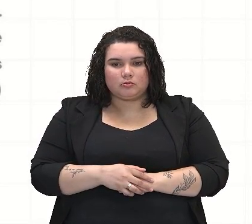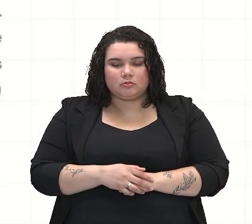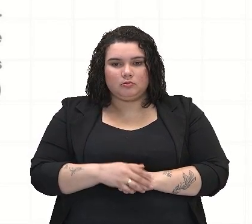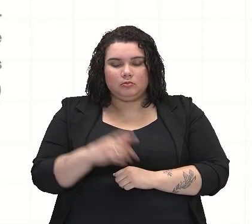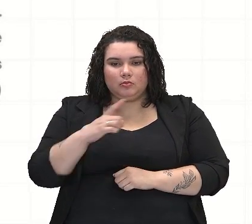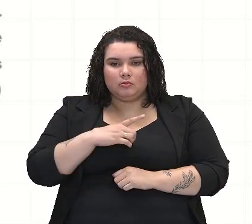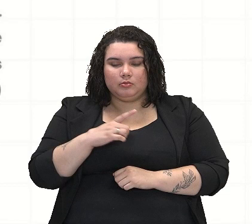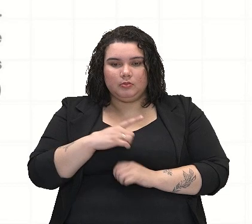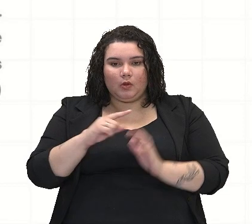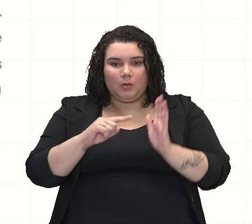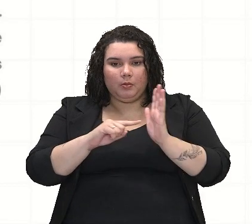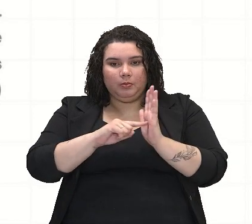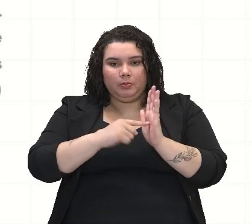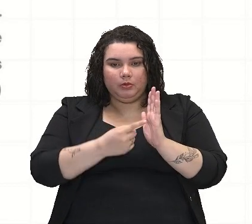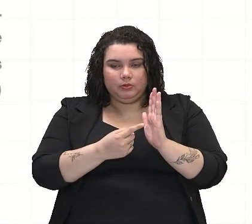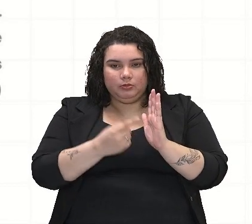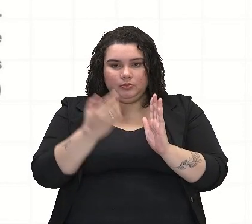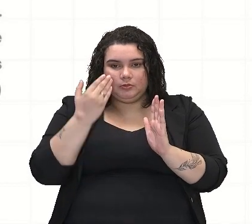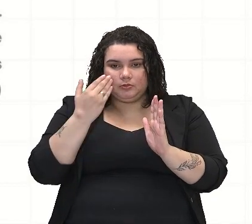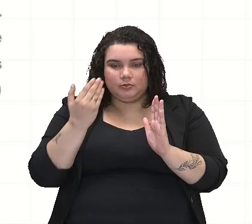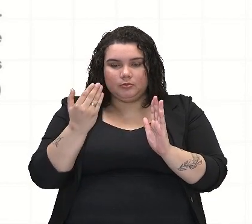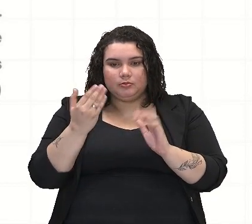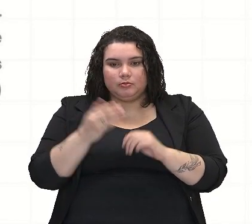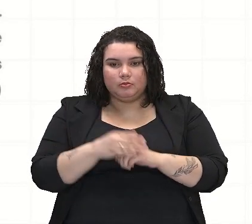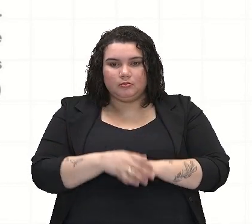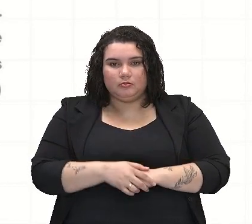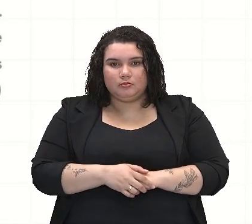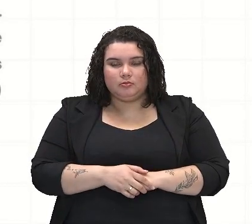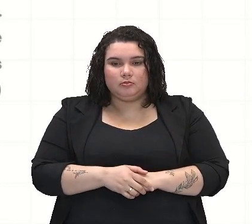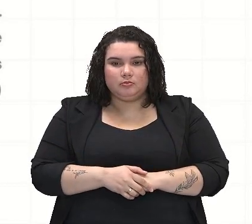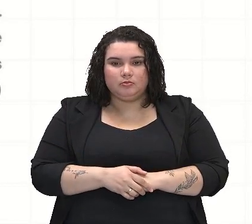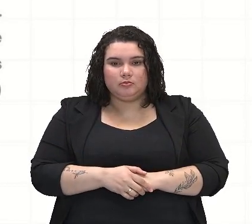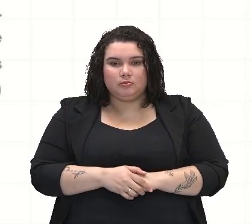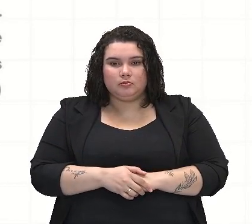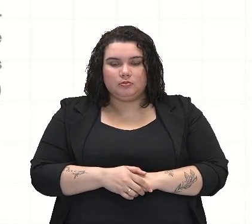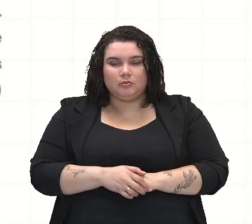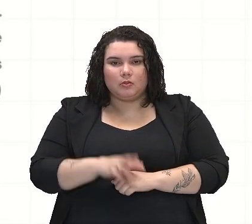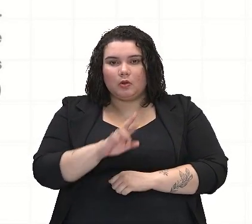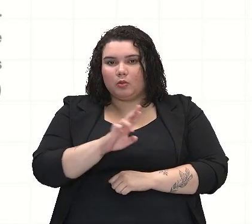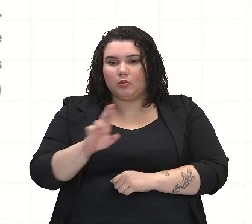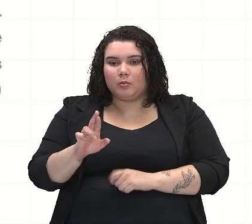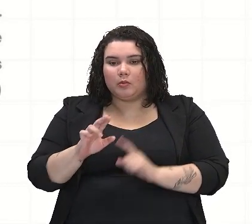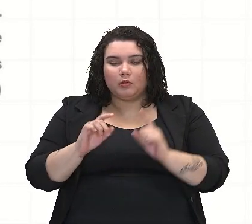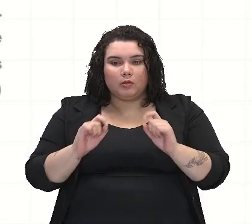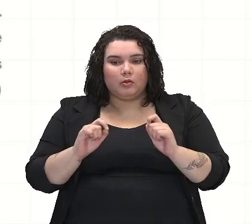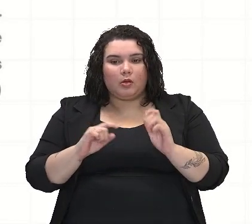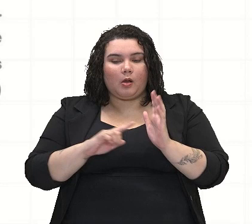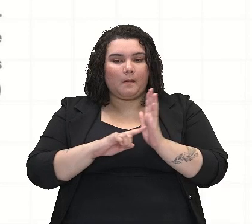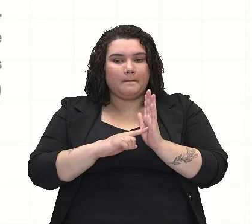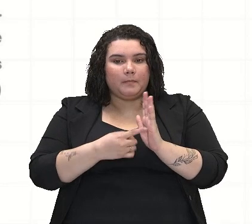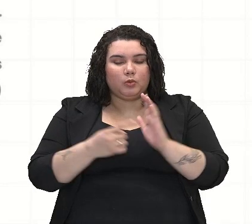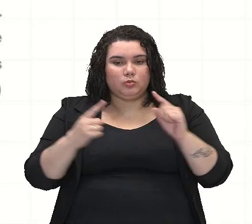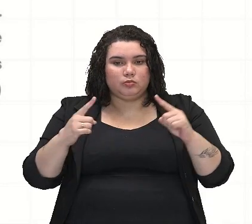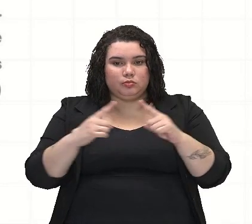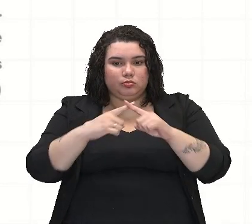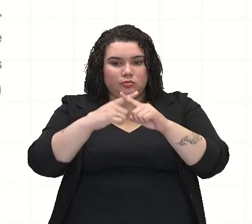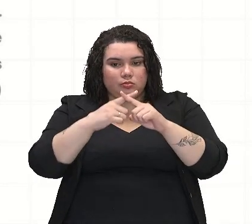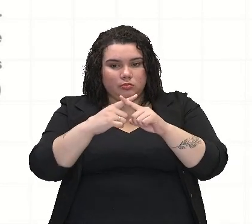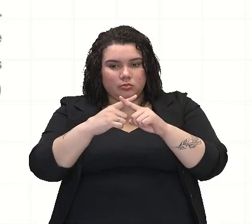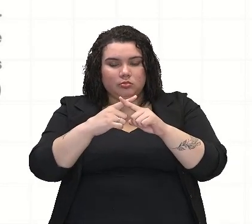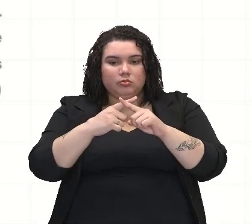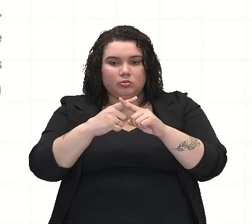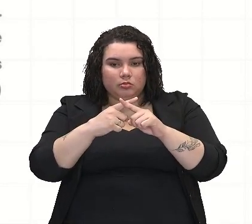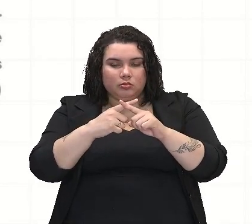nós temos esse pontinho aqui que eu vou destacar, né? Que ponto é esse? É o ponto de encontro, né,